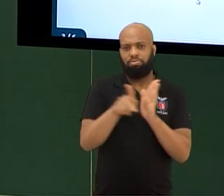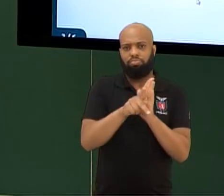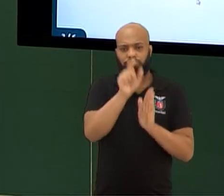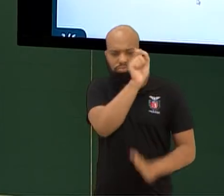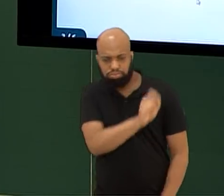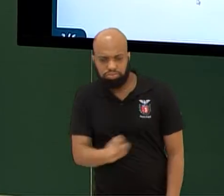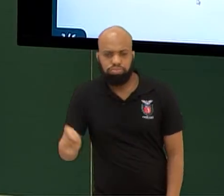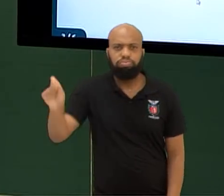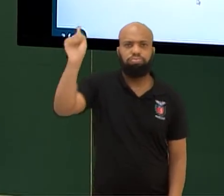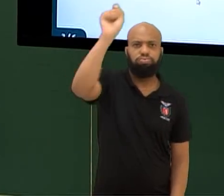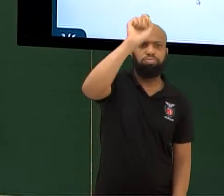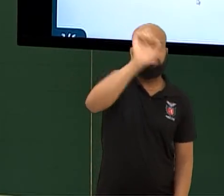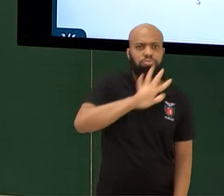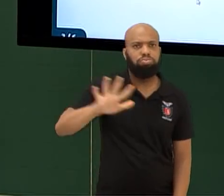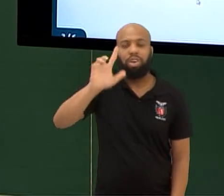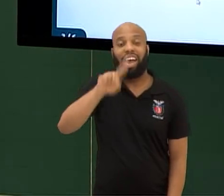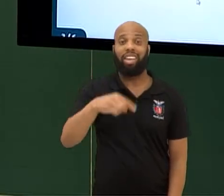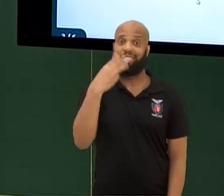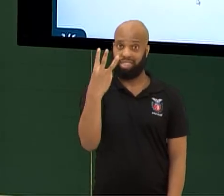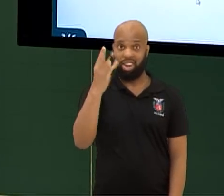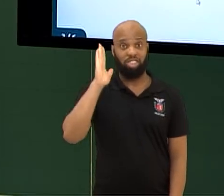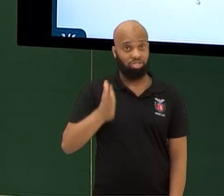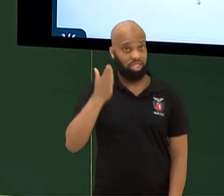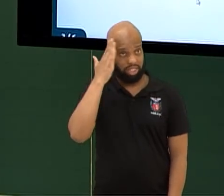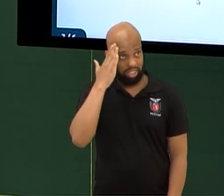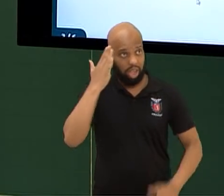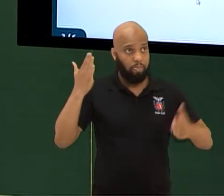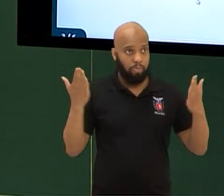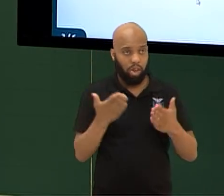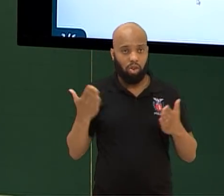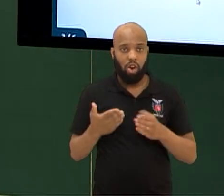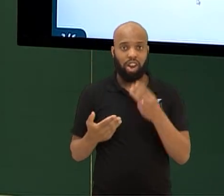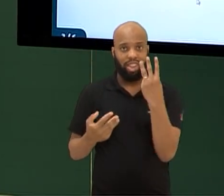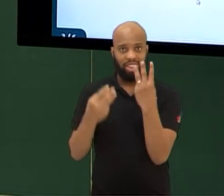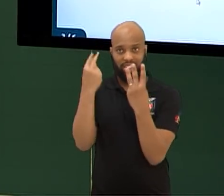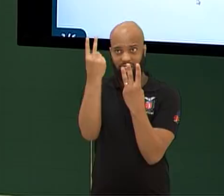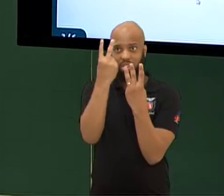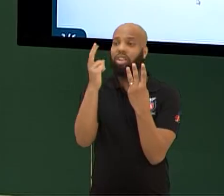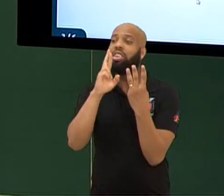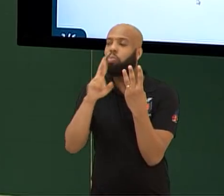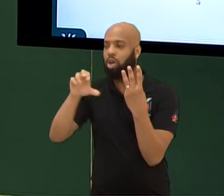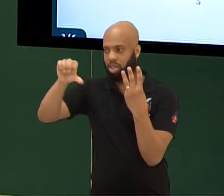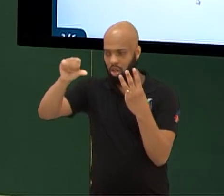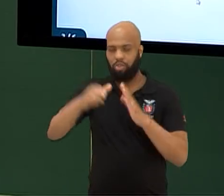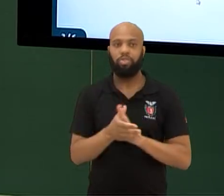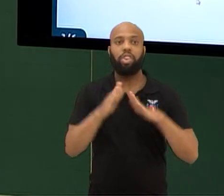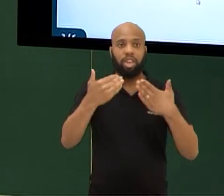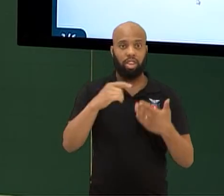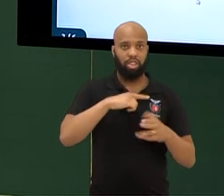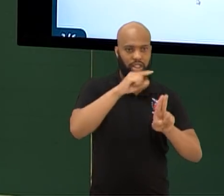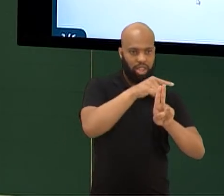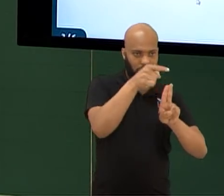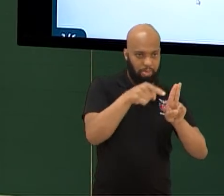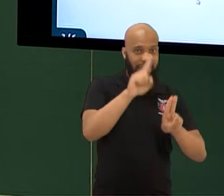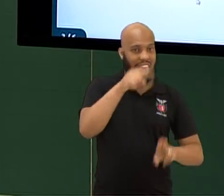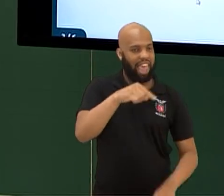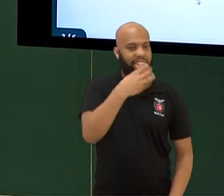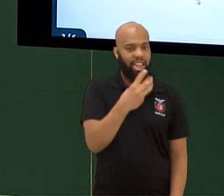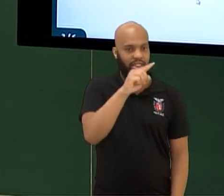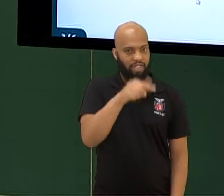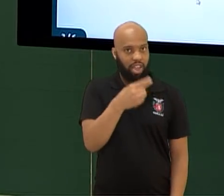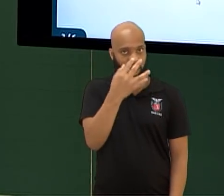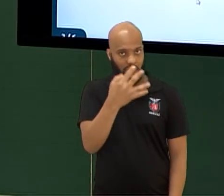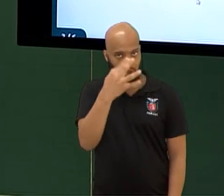circunferência aqui, do nosso círculo, é 3. 3 ao quadrado é 9. O nosso π é